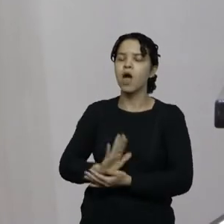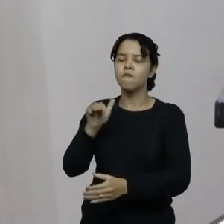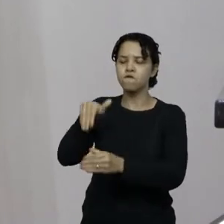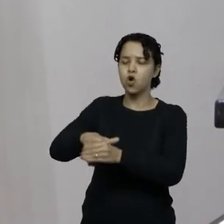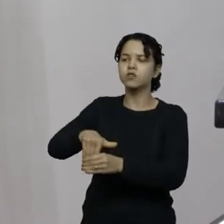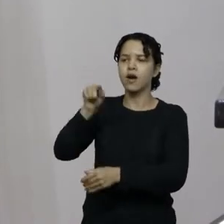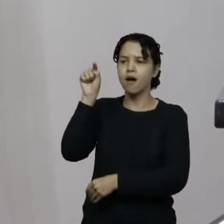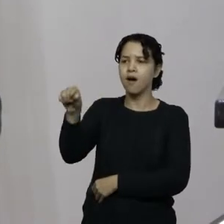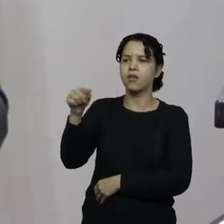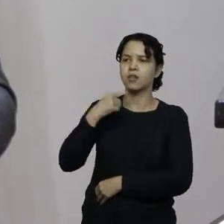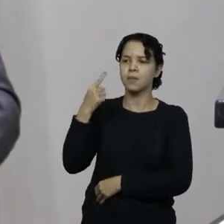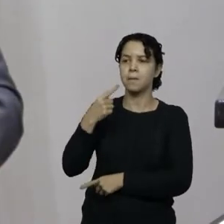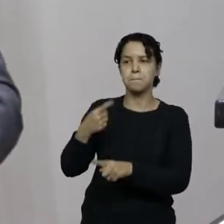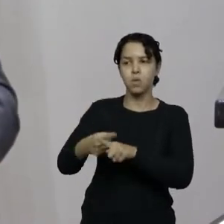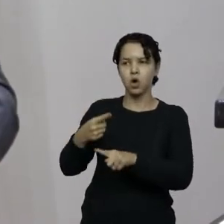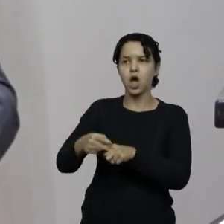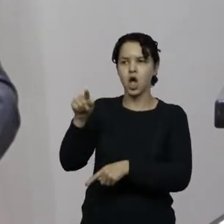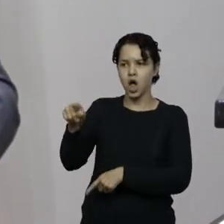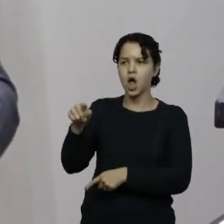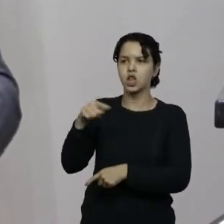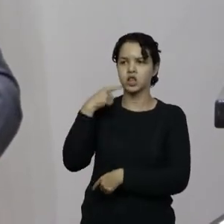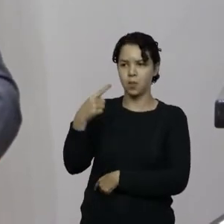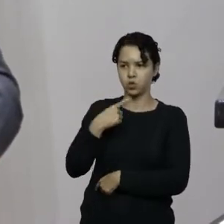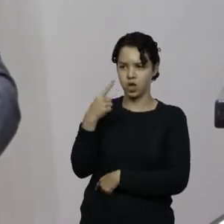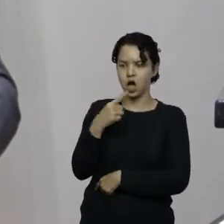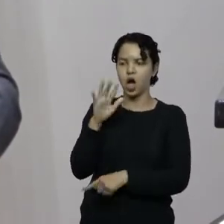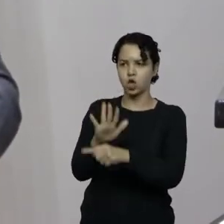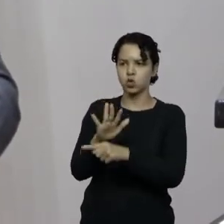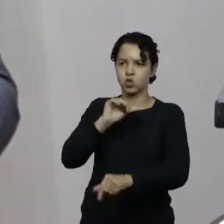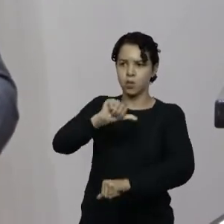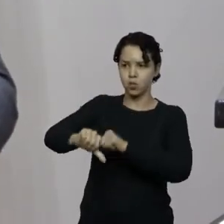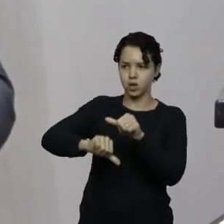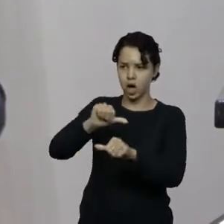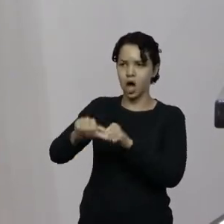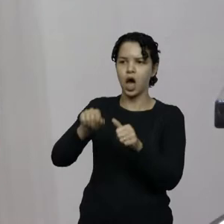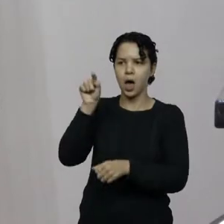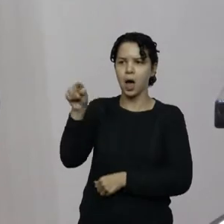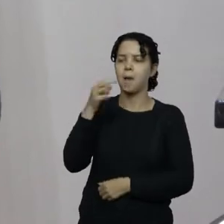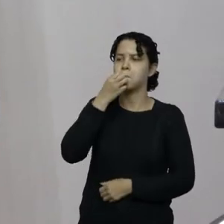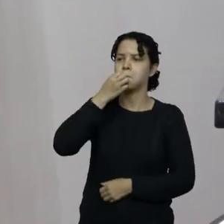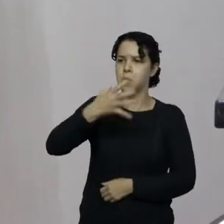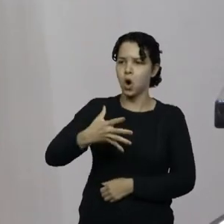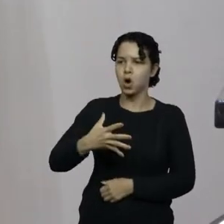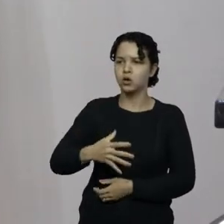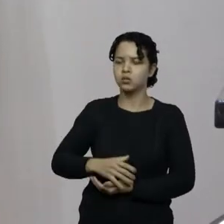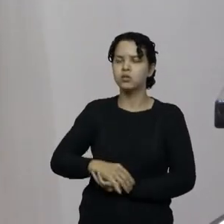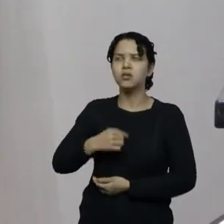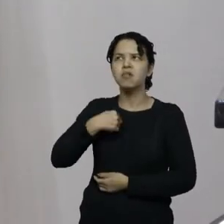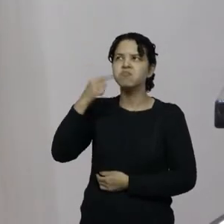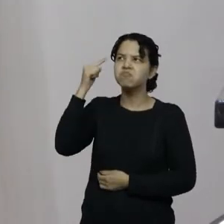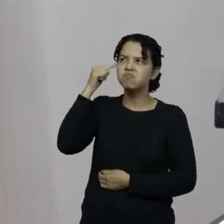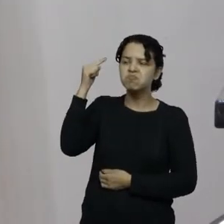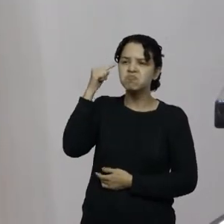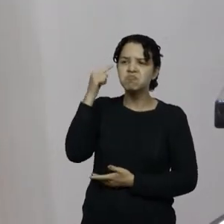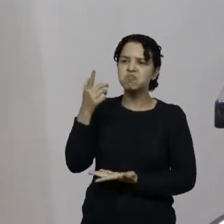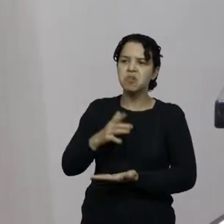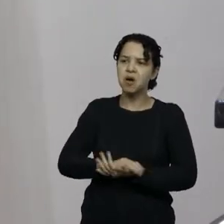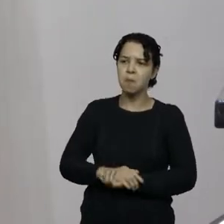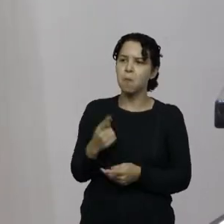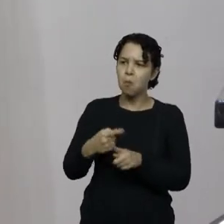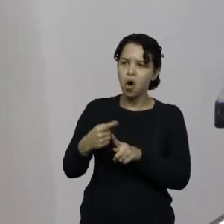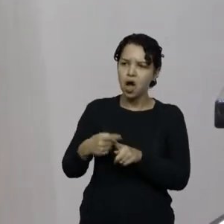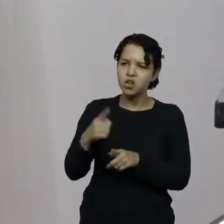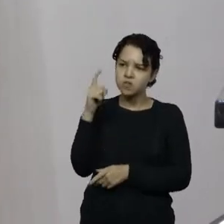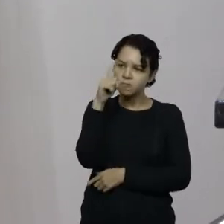nesse Deputado O que é esse deputado vai fazer a mudança Esse é bom eu fiquei pensando porque é muito complicado